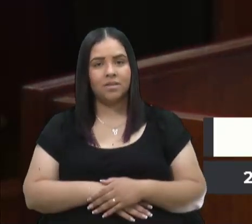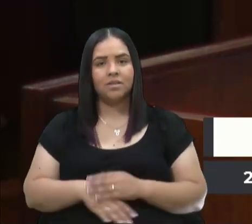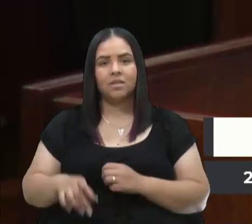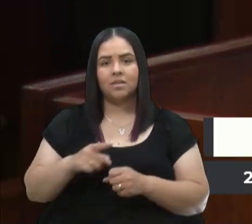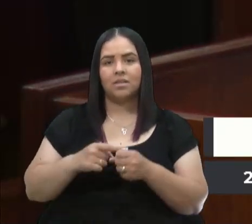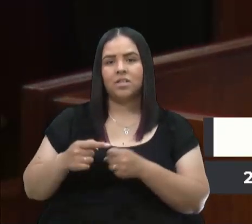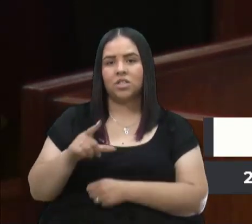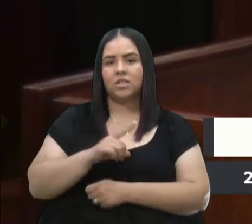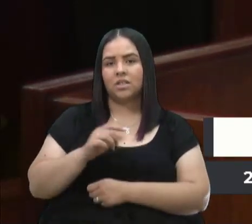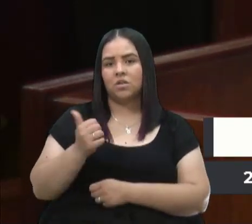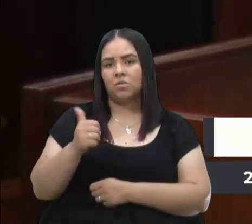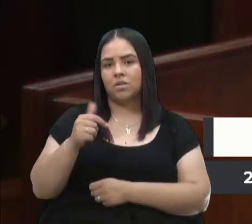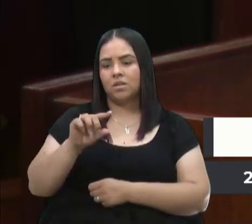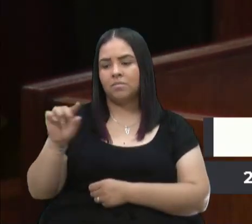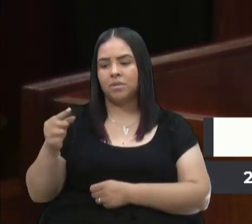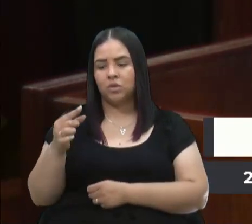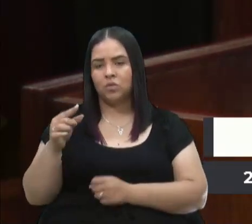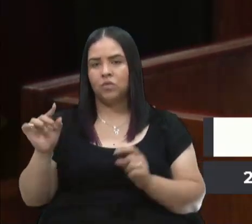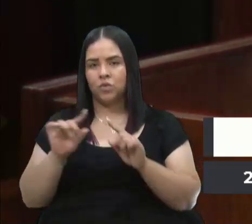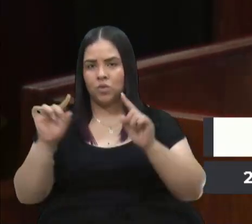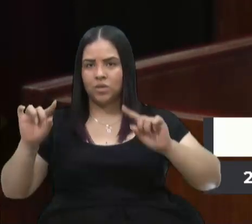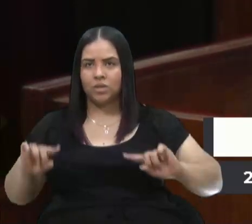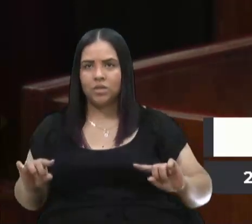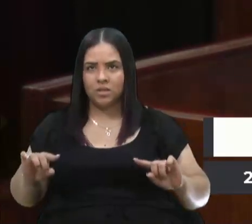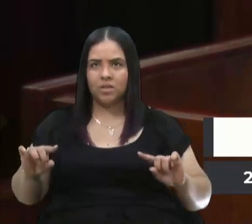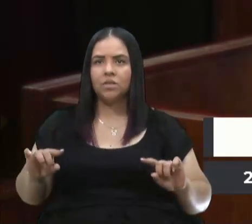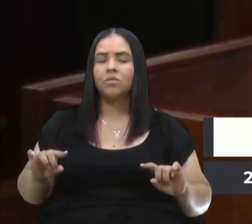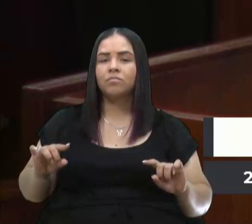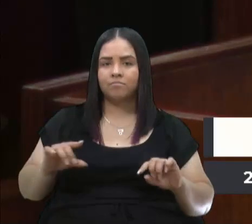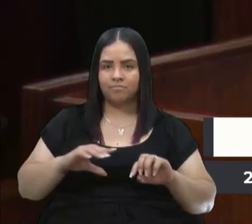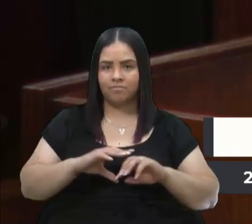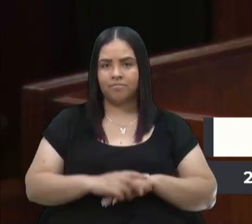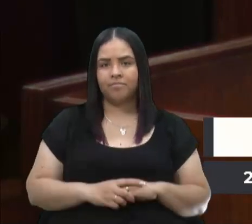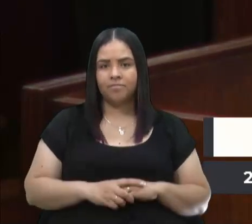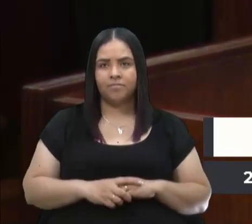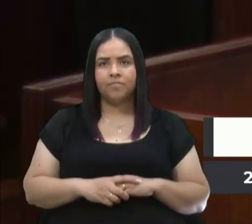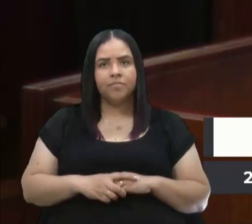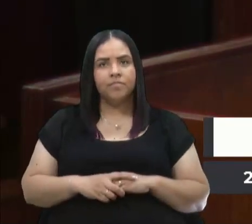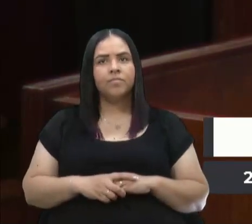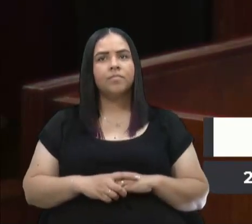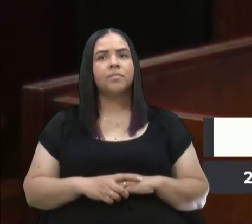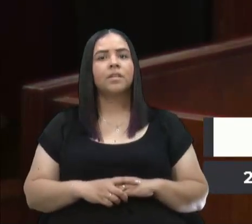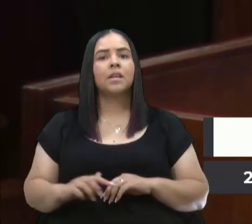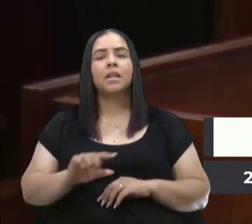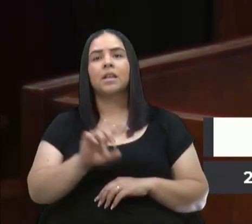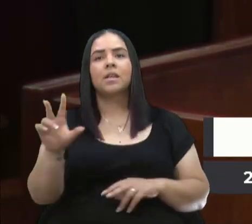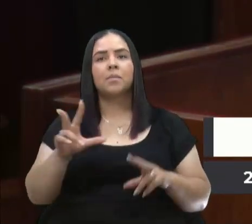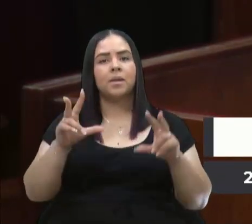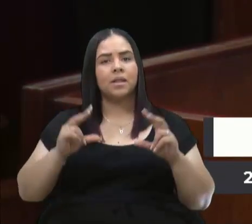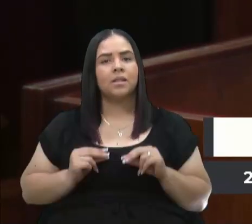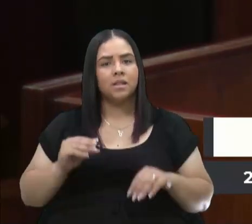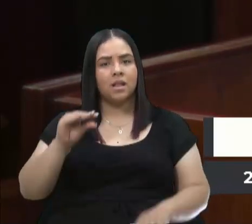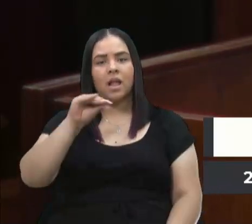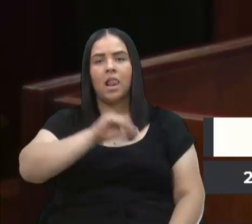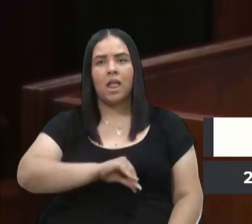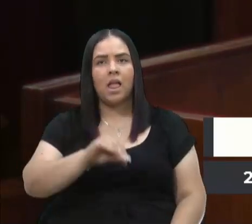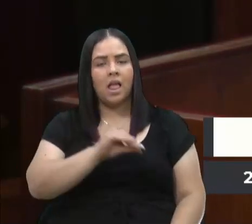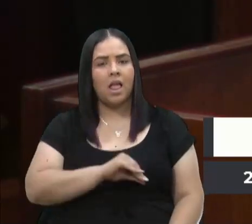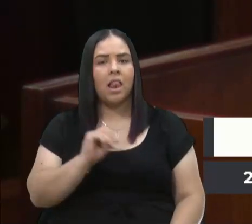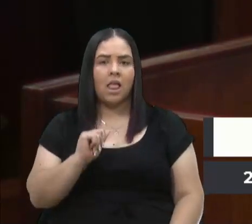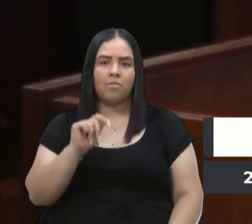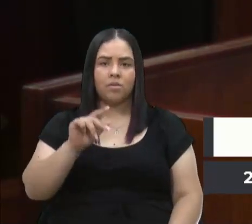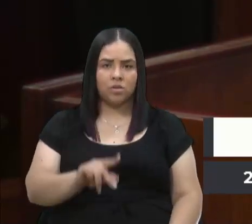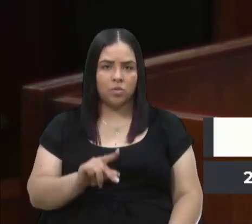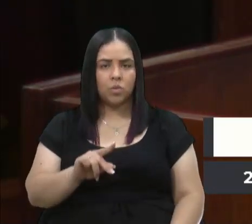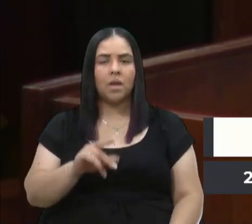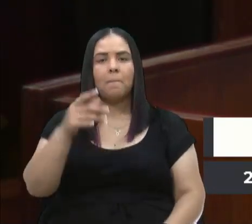que tem cerca de 11 mil servidores públicos, ativos e inativos, que merecem receber salários,